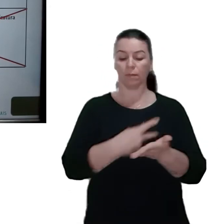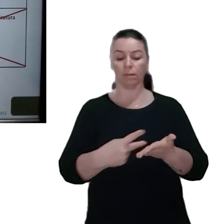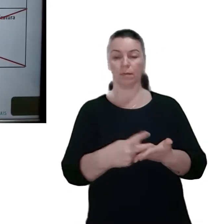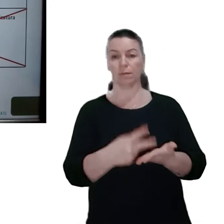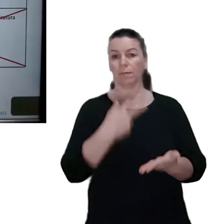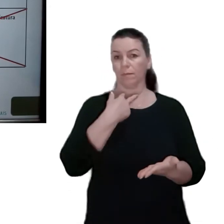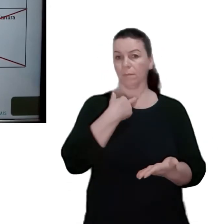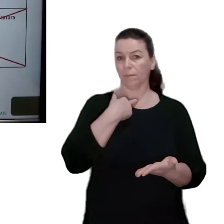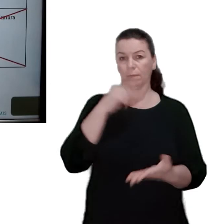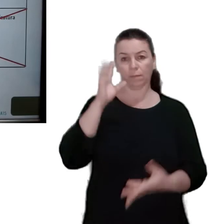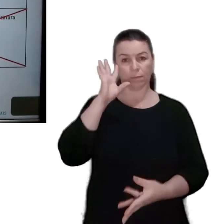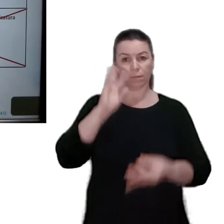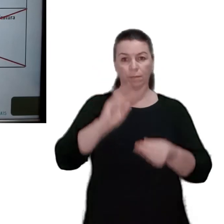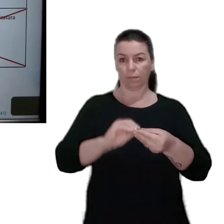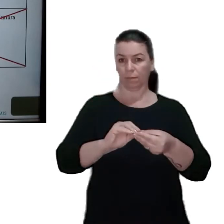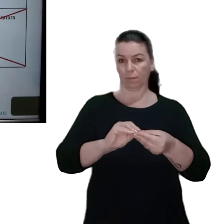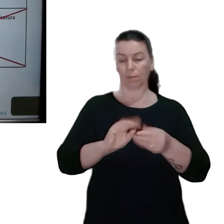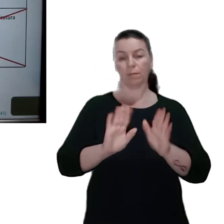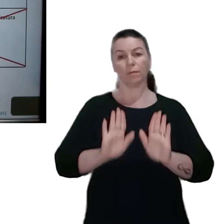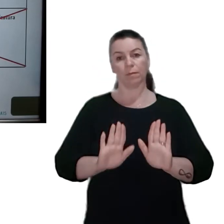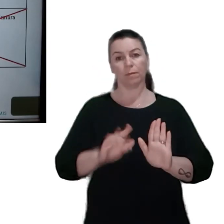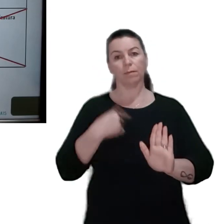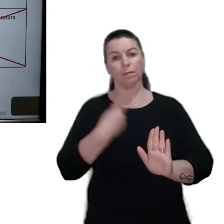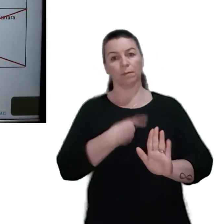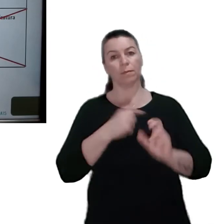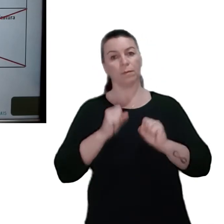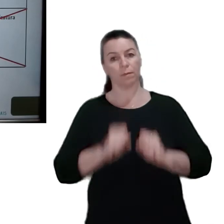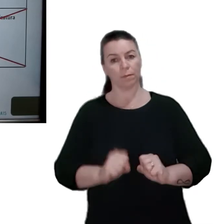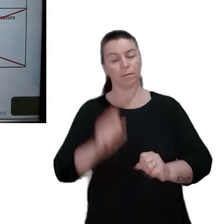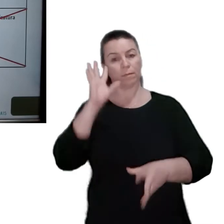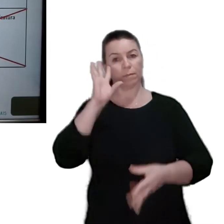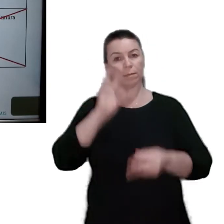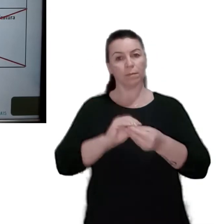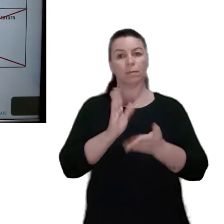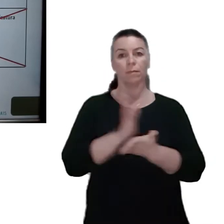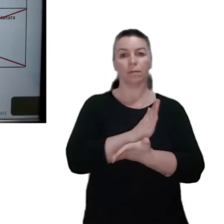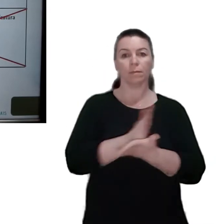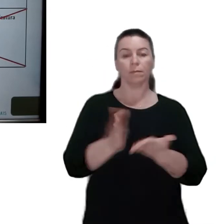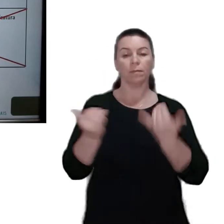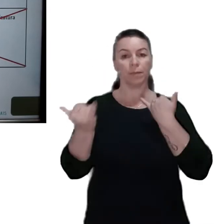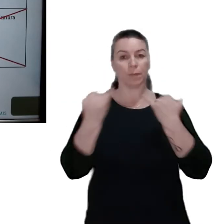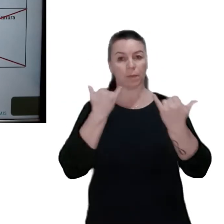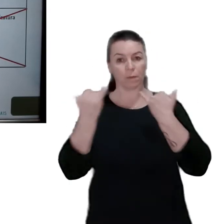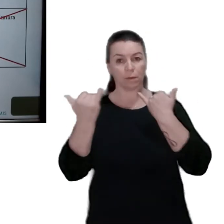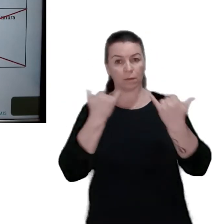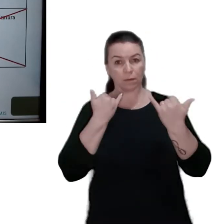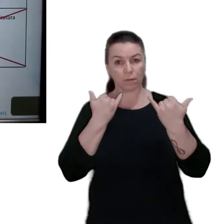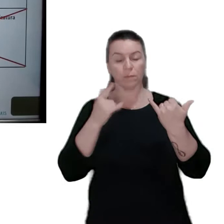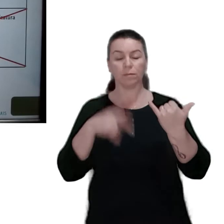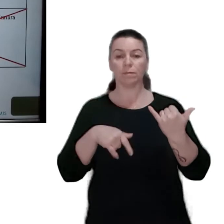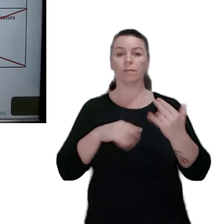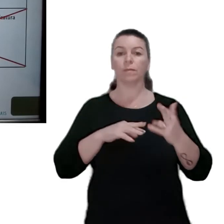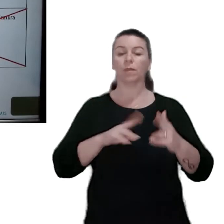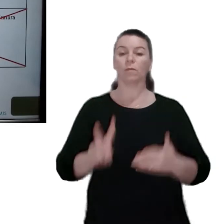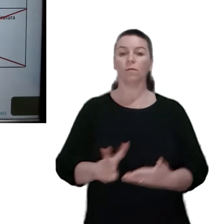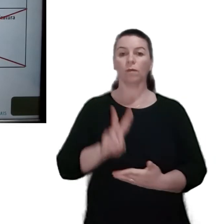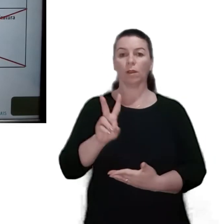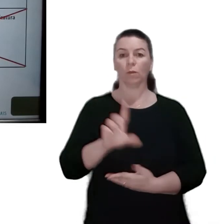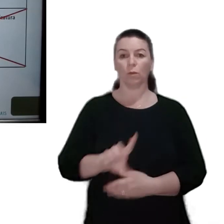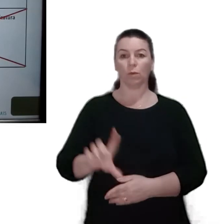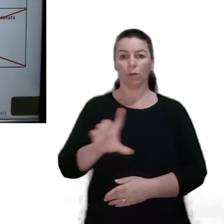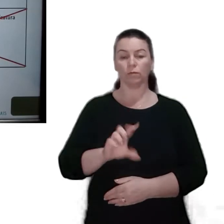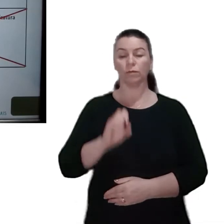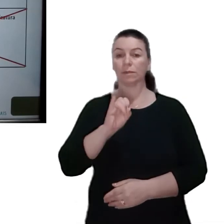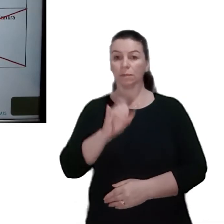podemos concluir nada. Mas nós podemos concluir algumas informações em relação ao valor lógico, ou seja,